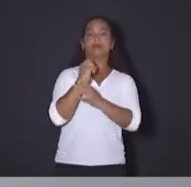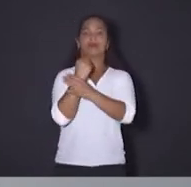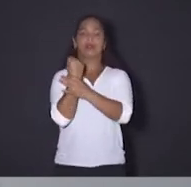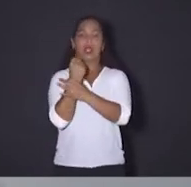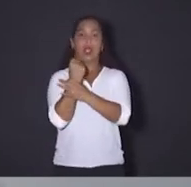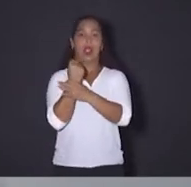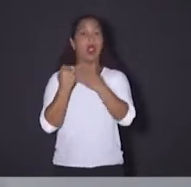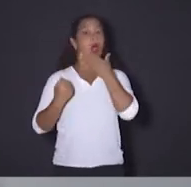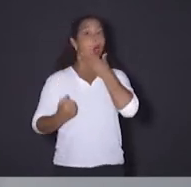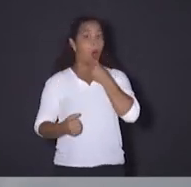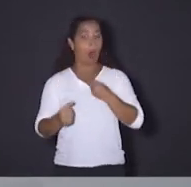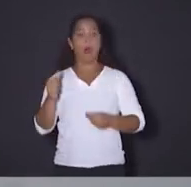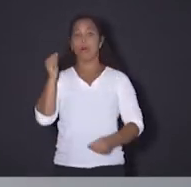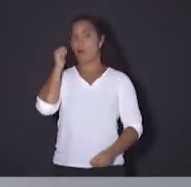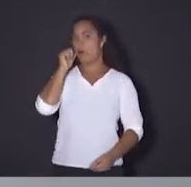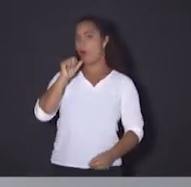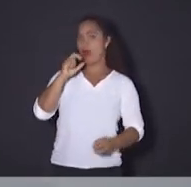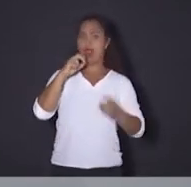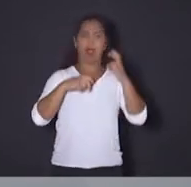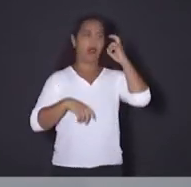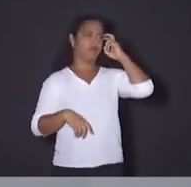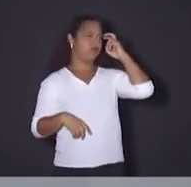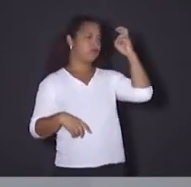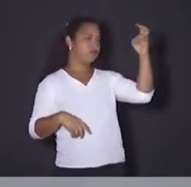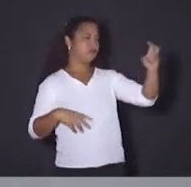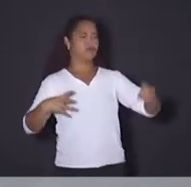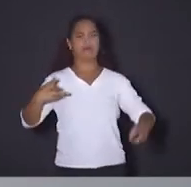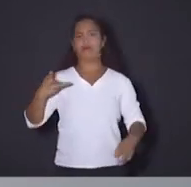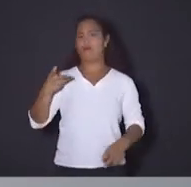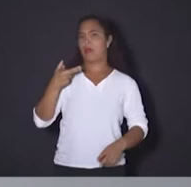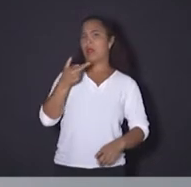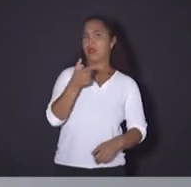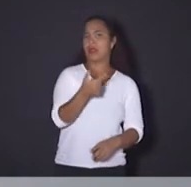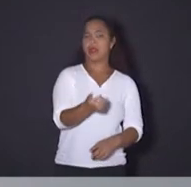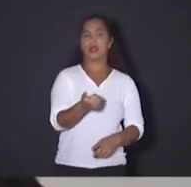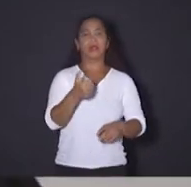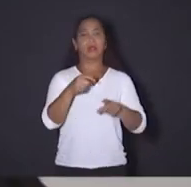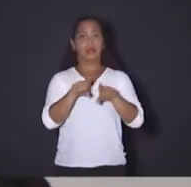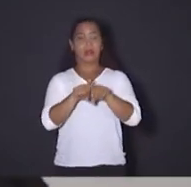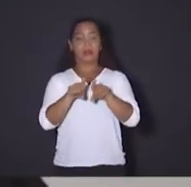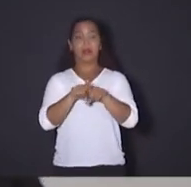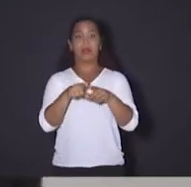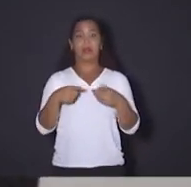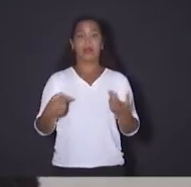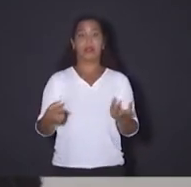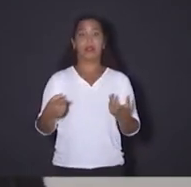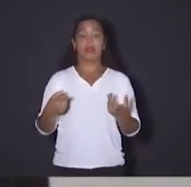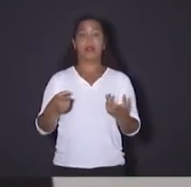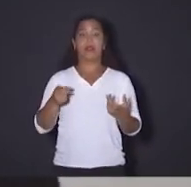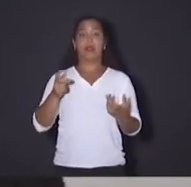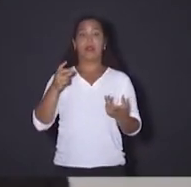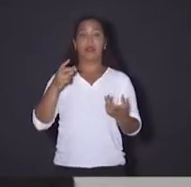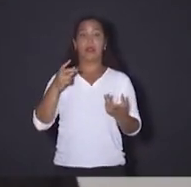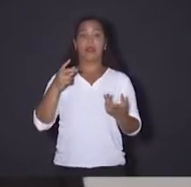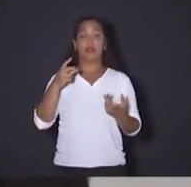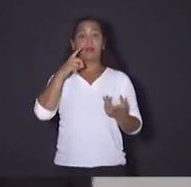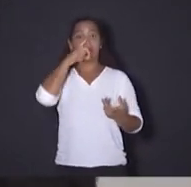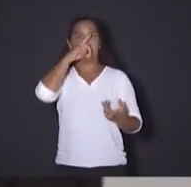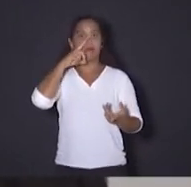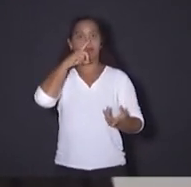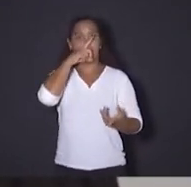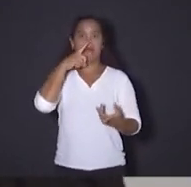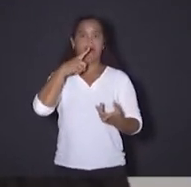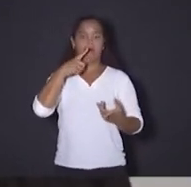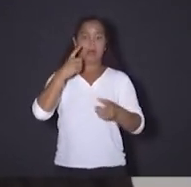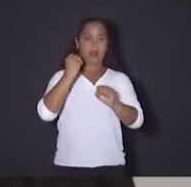e mulheres talentosas inteligentes com inteligência acima da média correm um risco de morrer assassinada